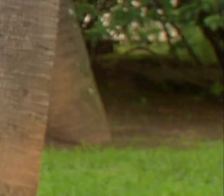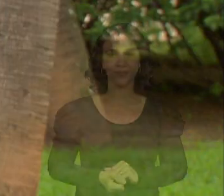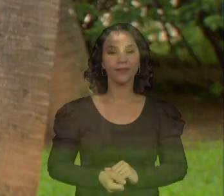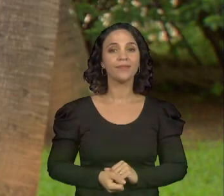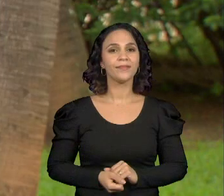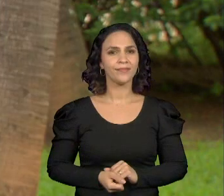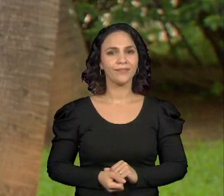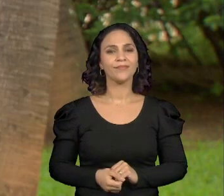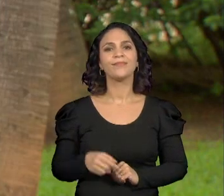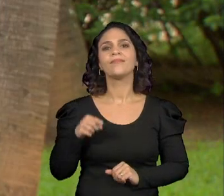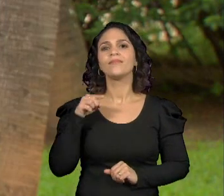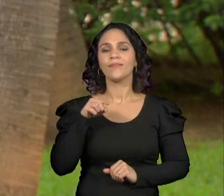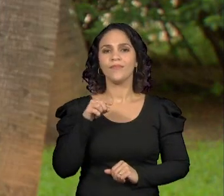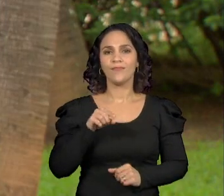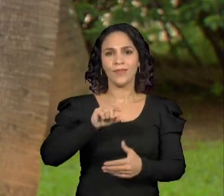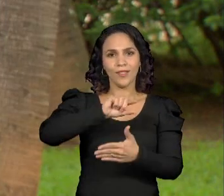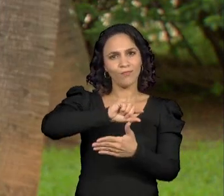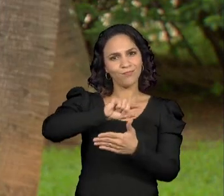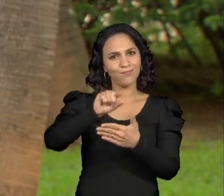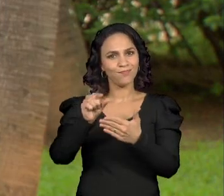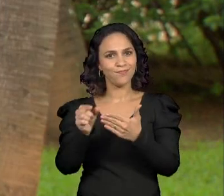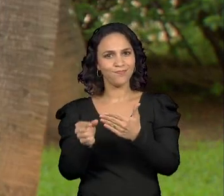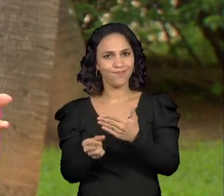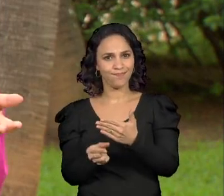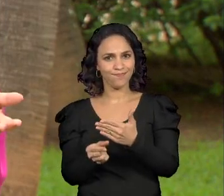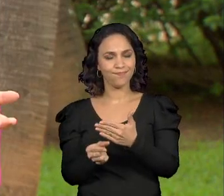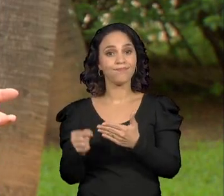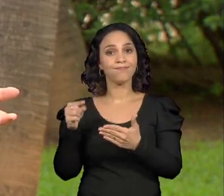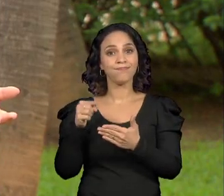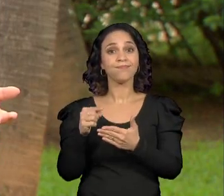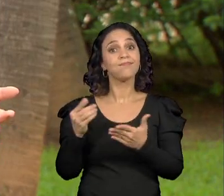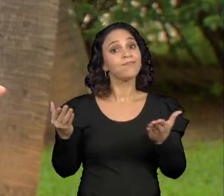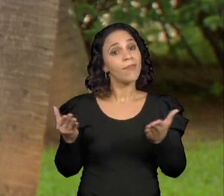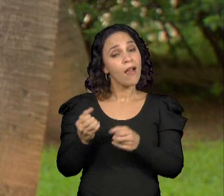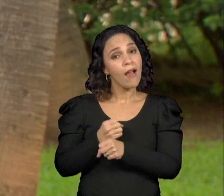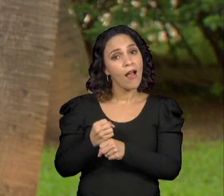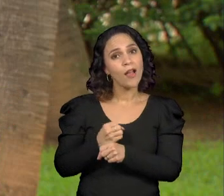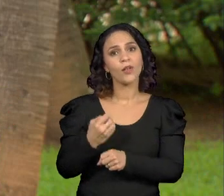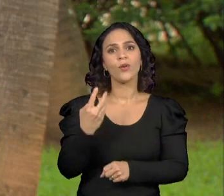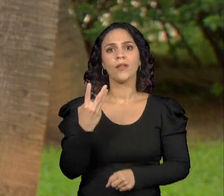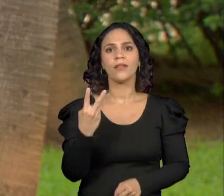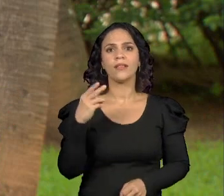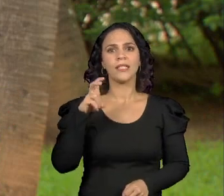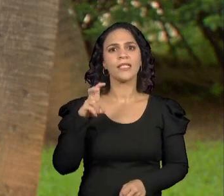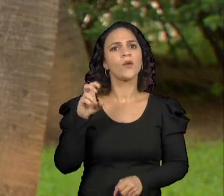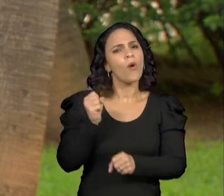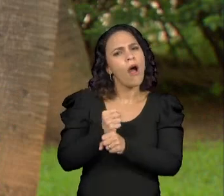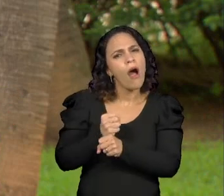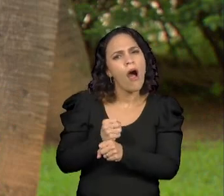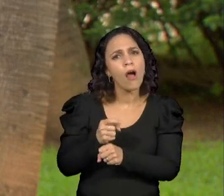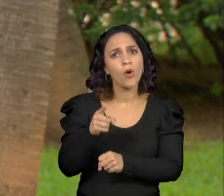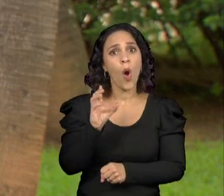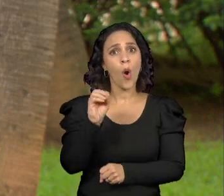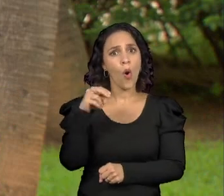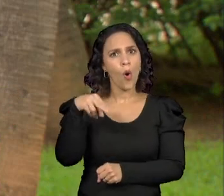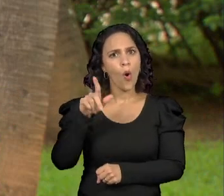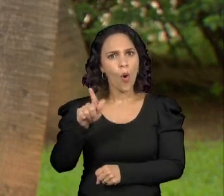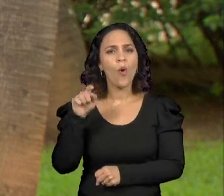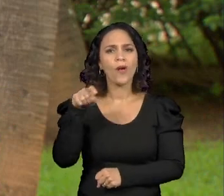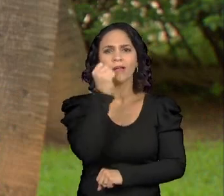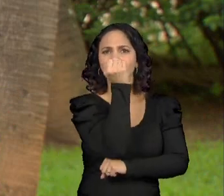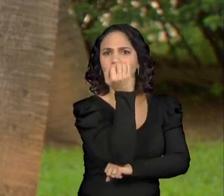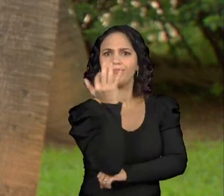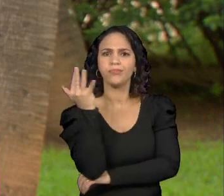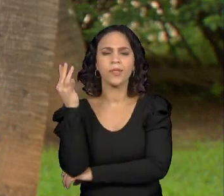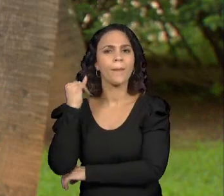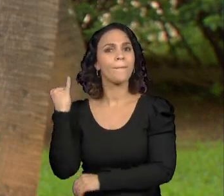A Fundação SOS Mata Atlântica completa 35 anos de atuação como uma das ONGs ambientalistas